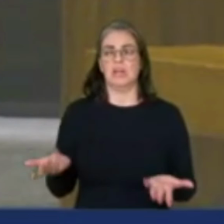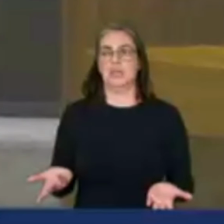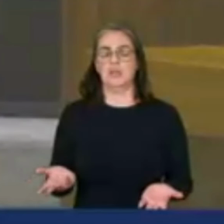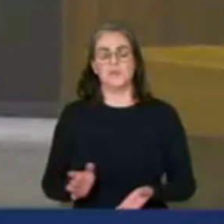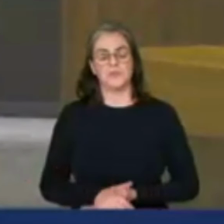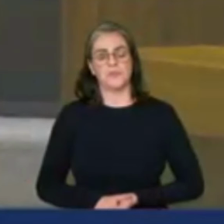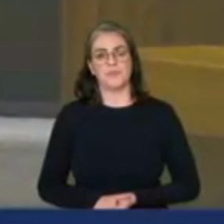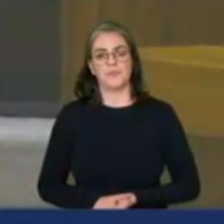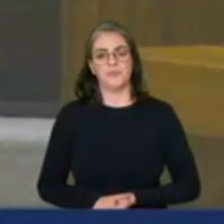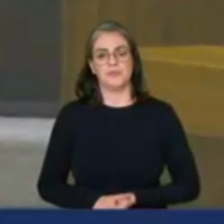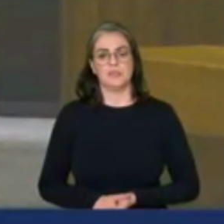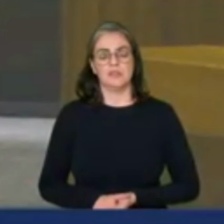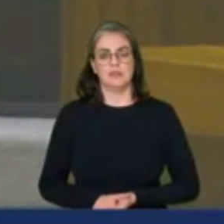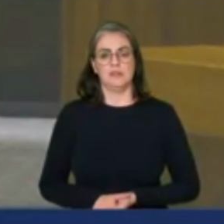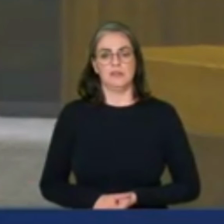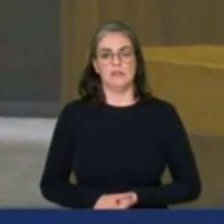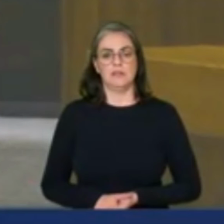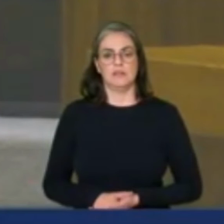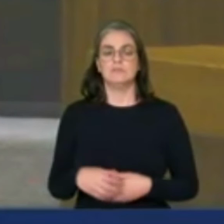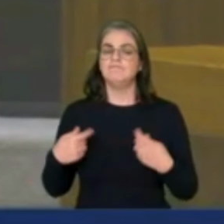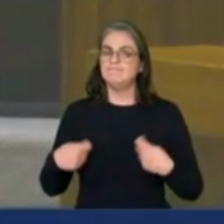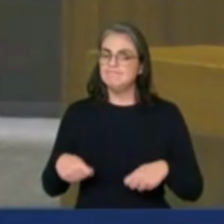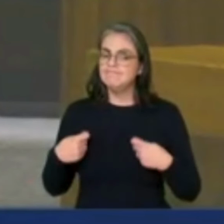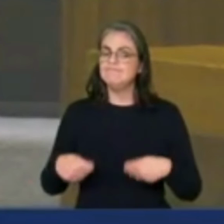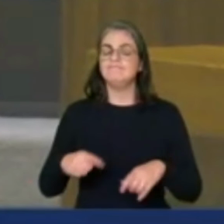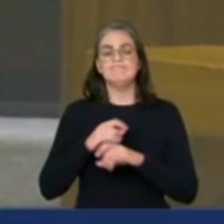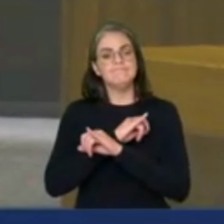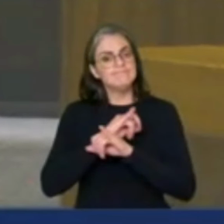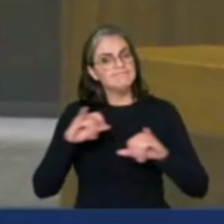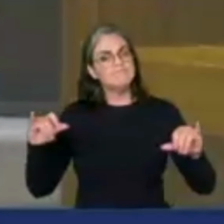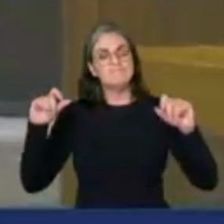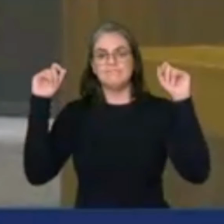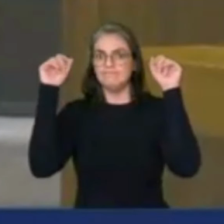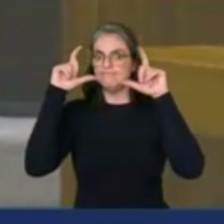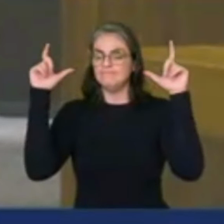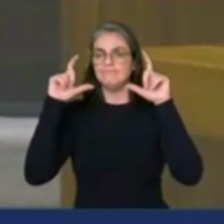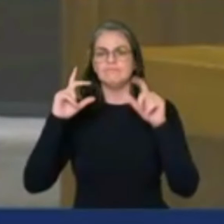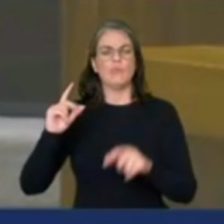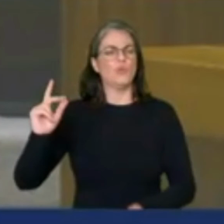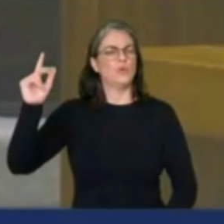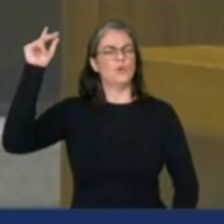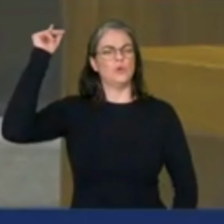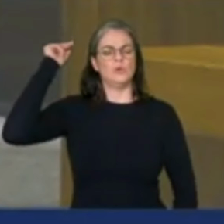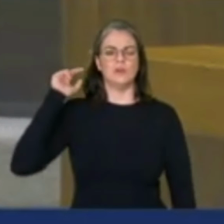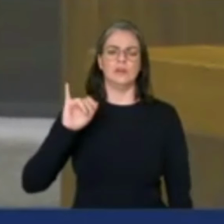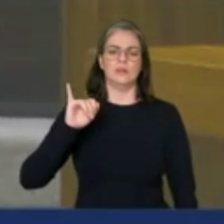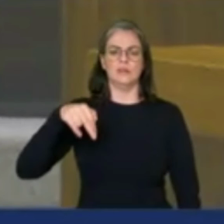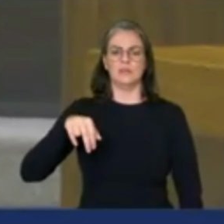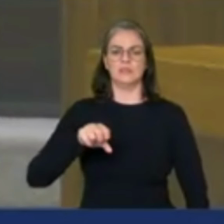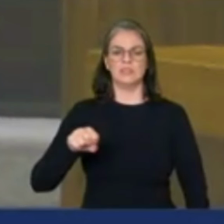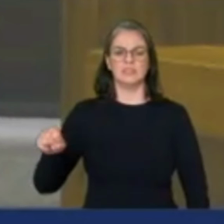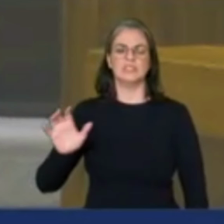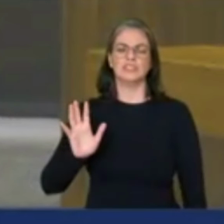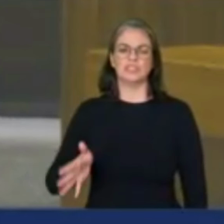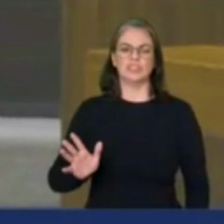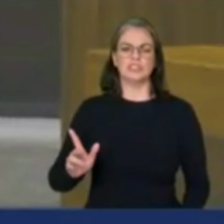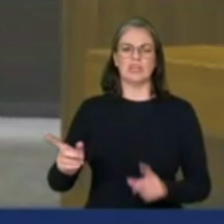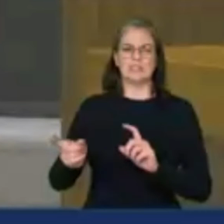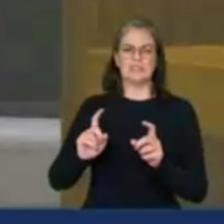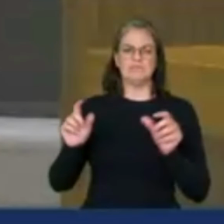É preciso destacar que há tempos o INSS já sofre uma gestão de